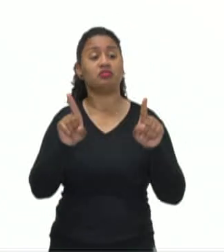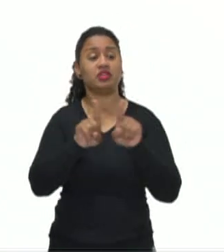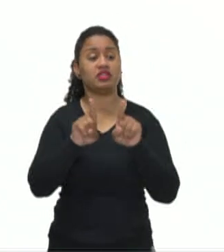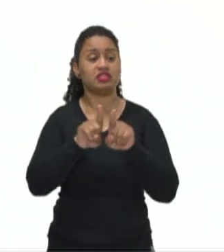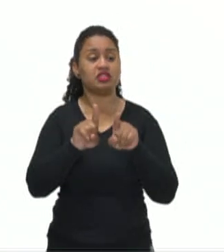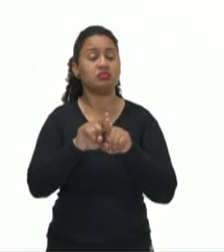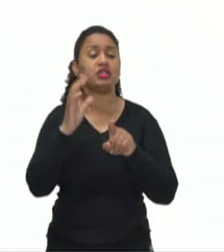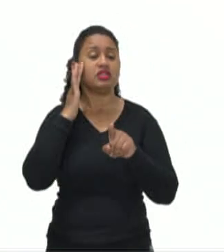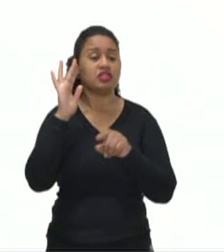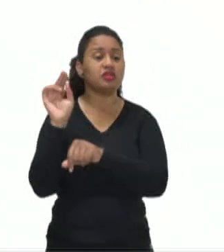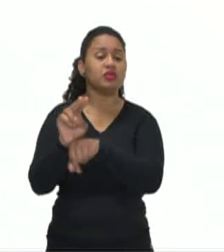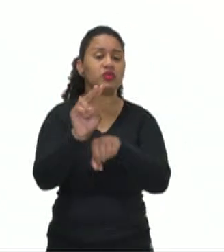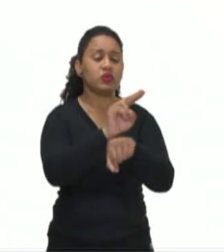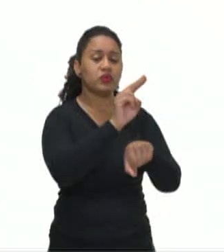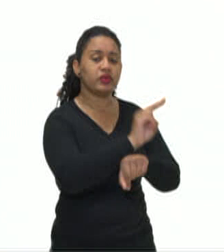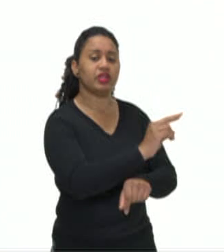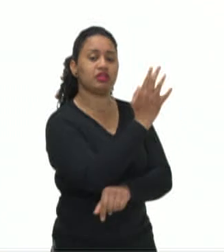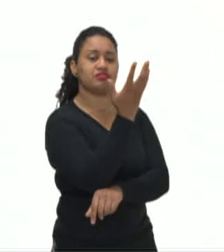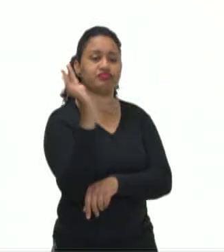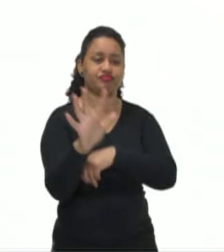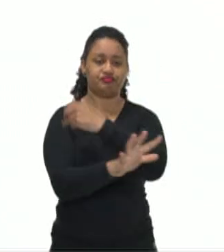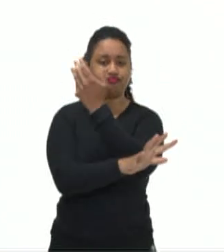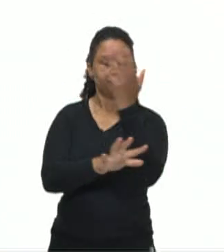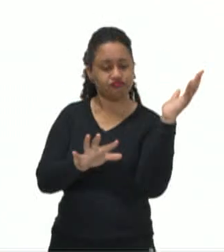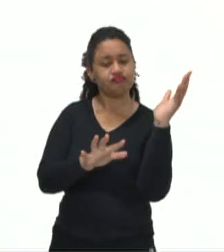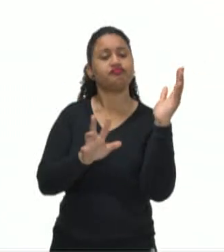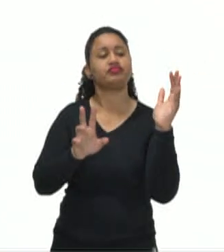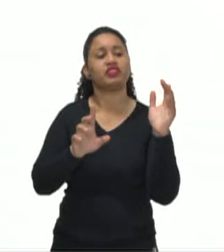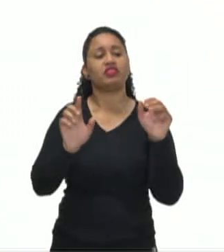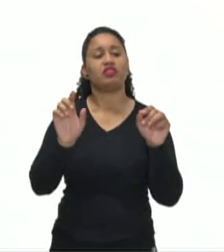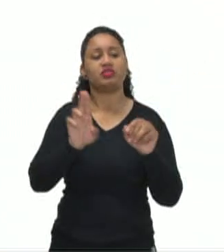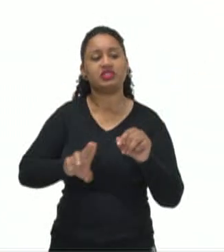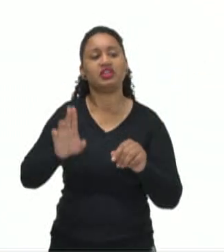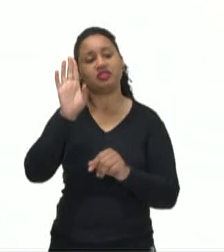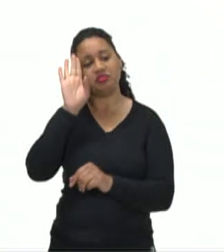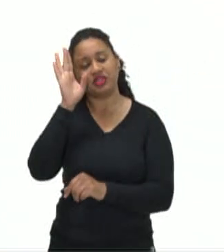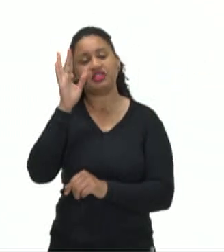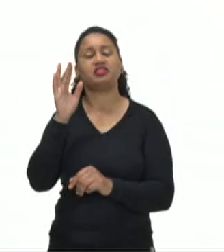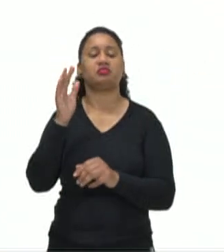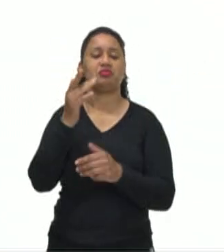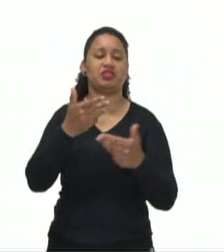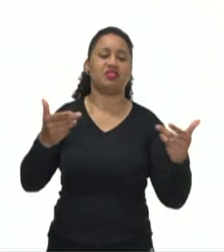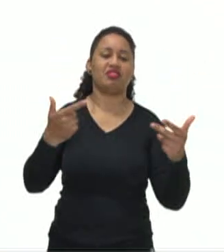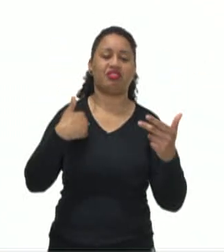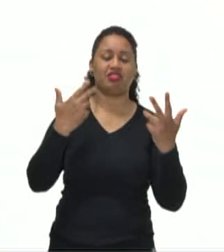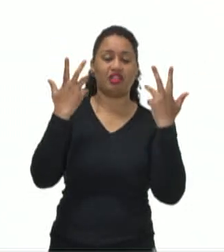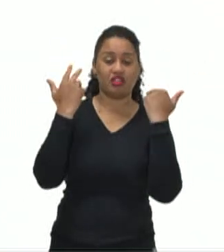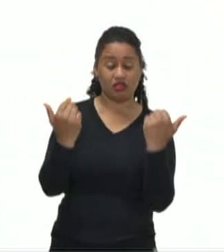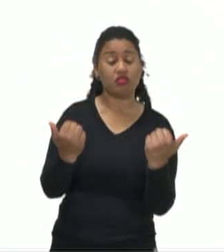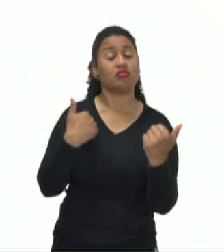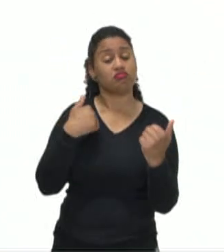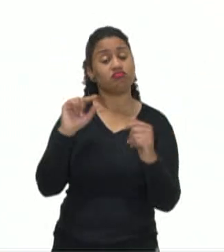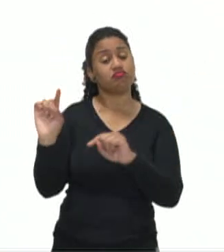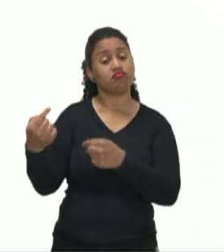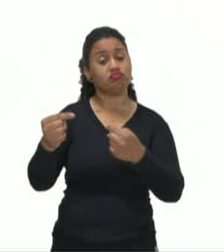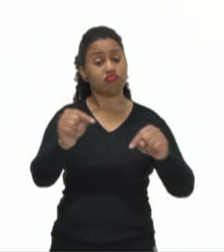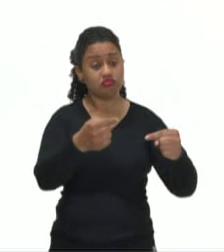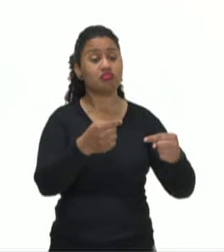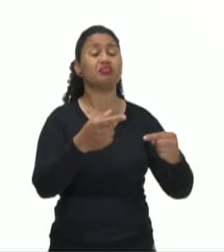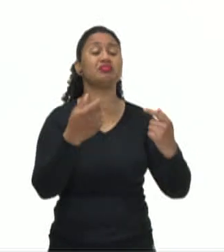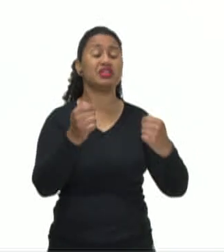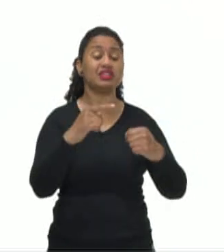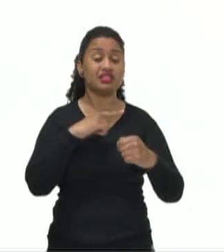de preservação ambiental, utilizando principalmente as energias da natureza como desafios a serem